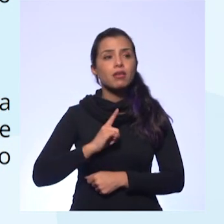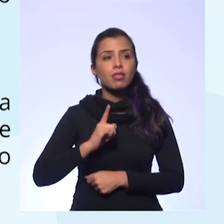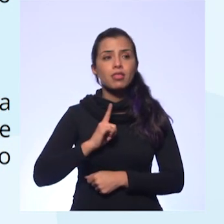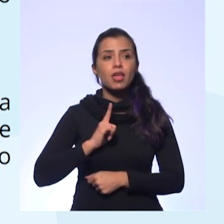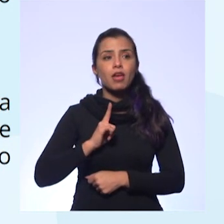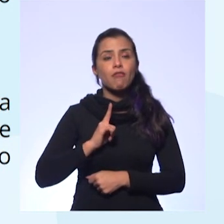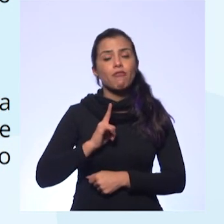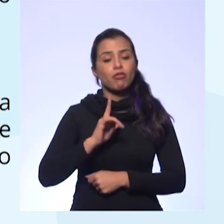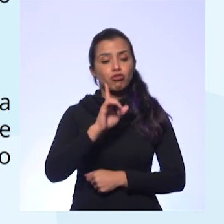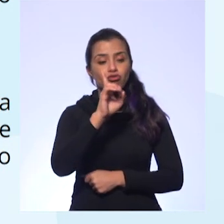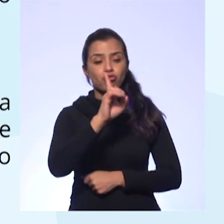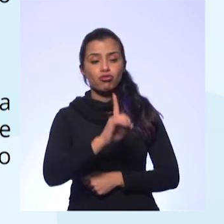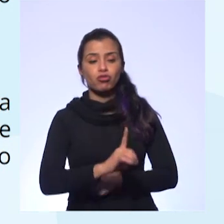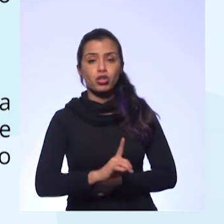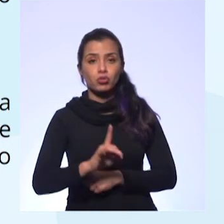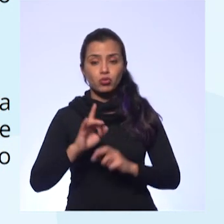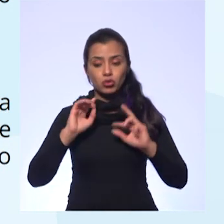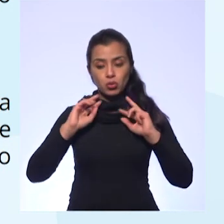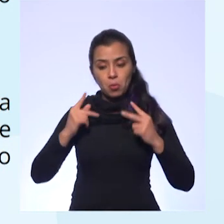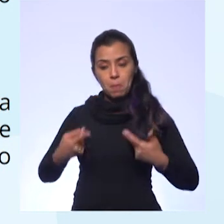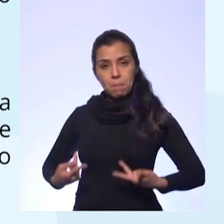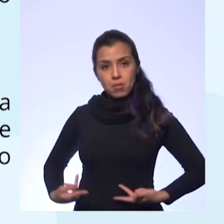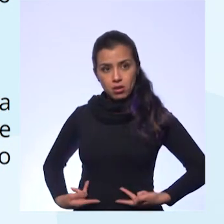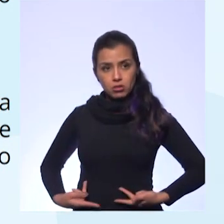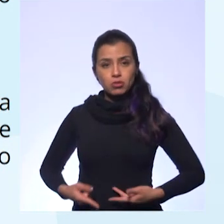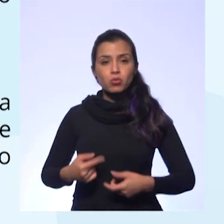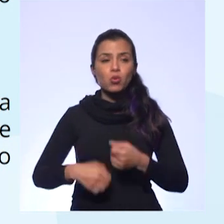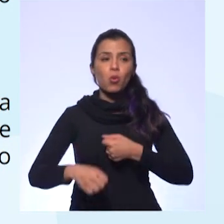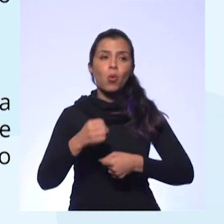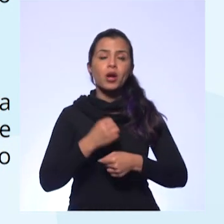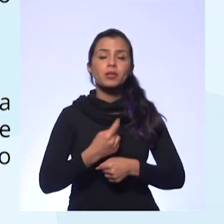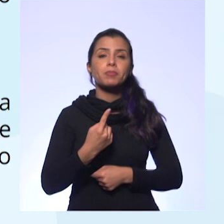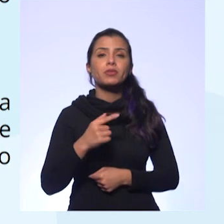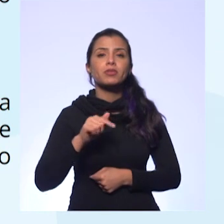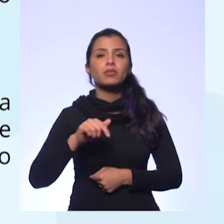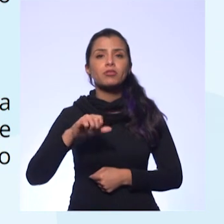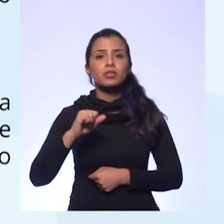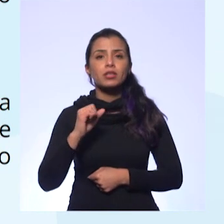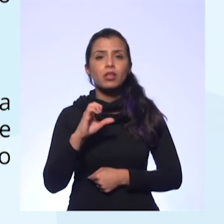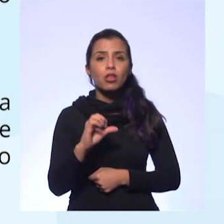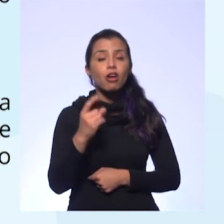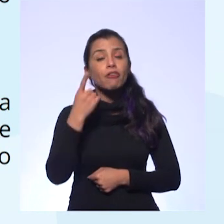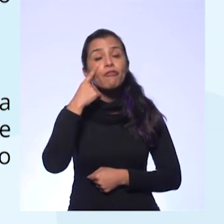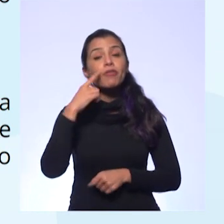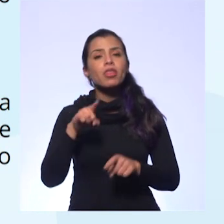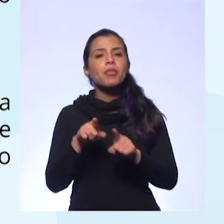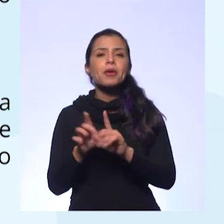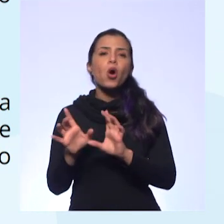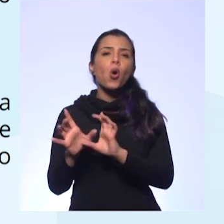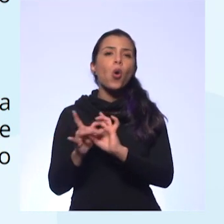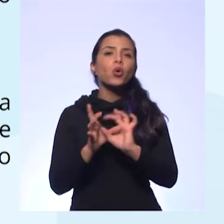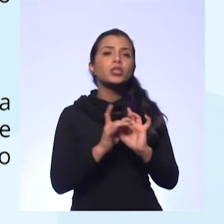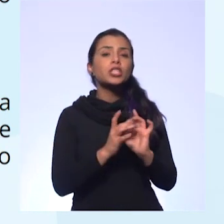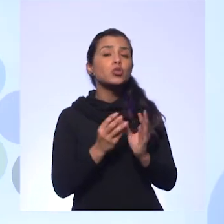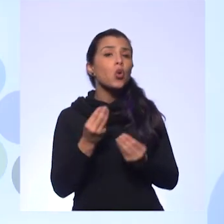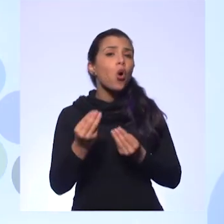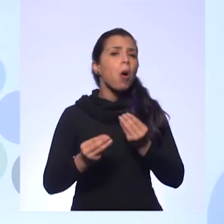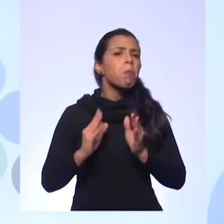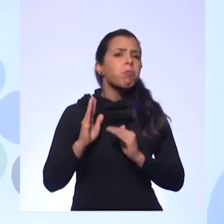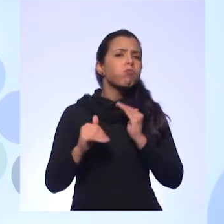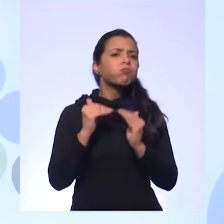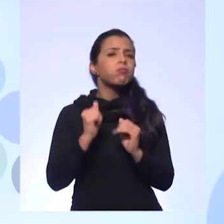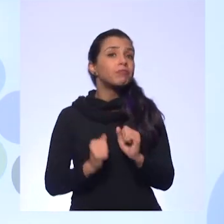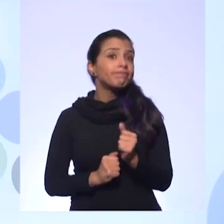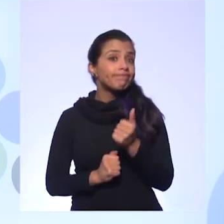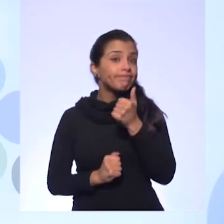1789, estabelecendo relações entre a sua formulação e o contexto histórico em que foi produzida. E para que